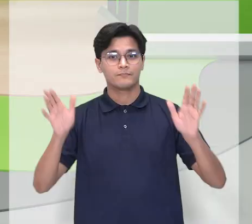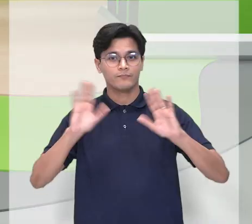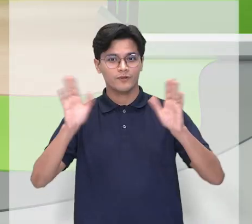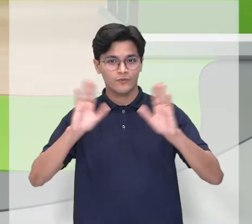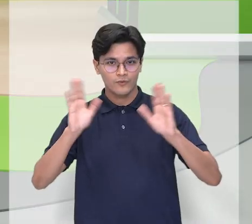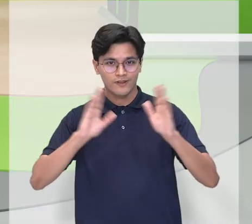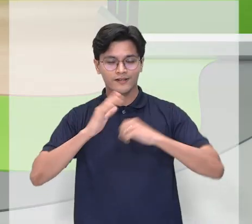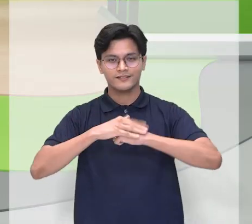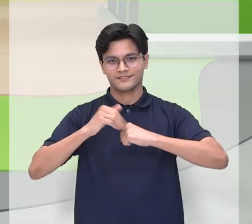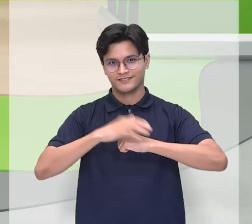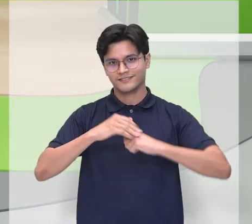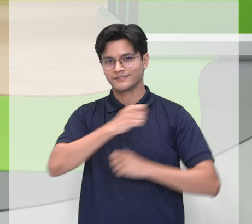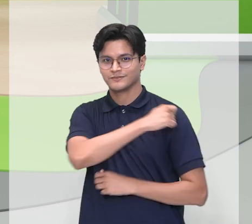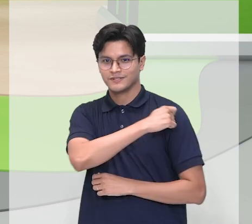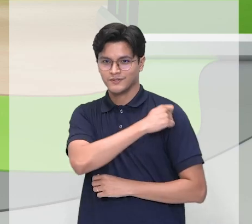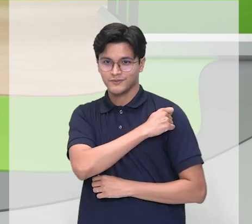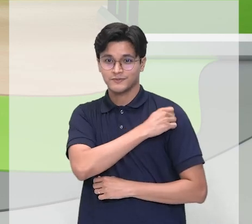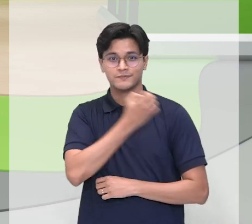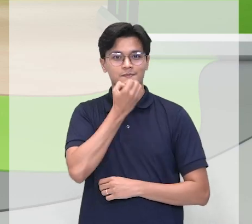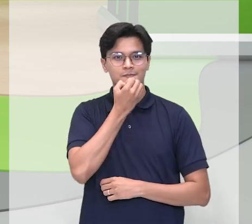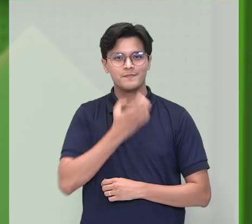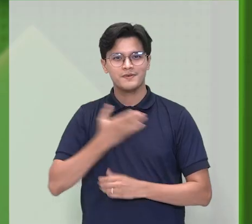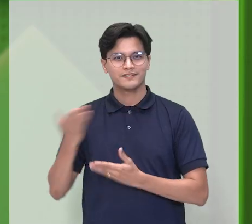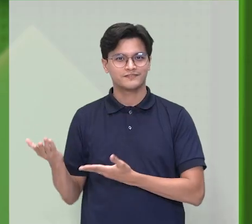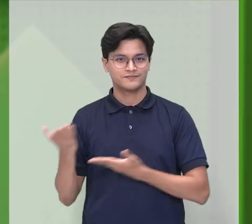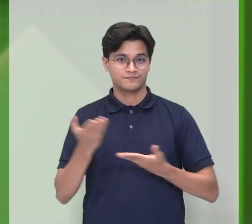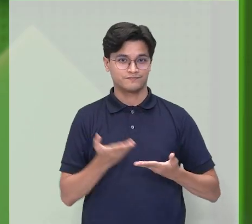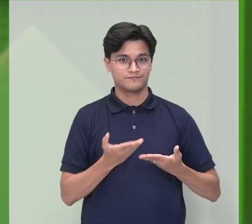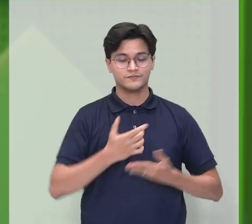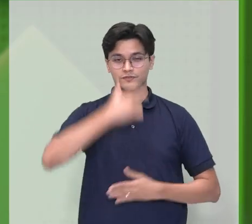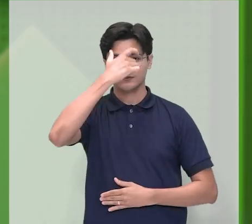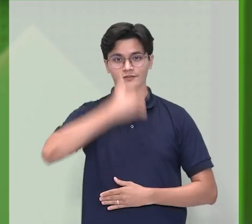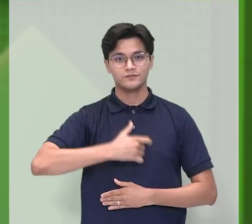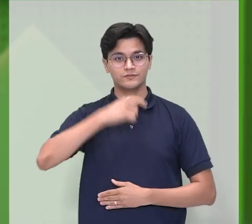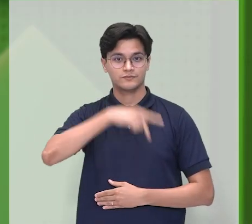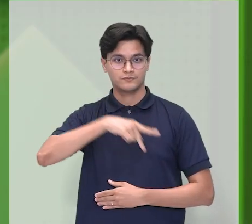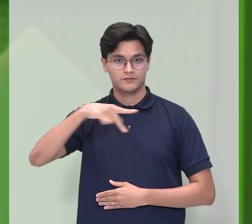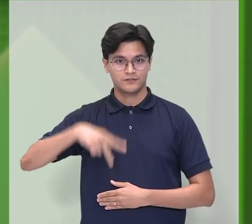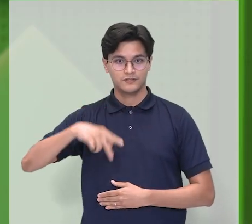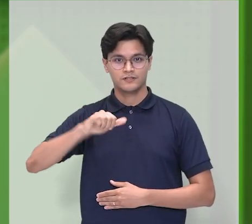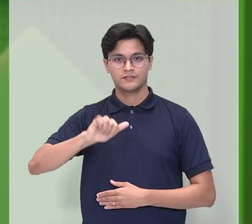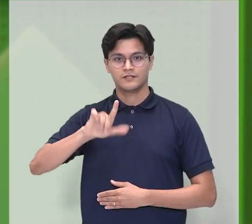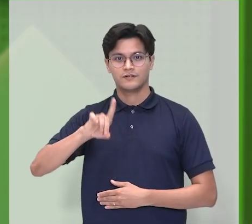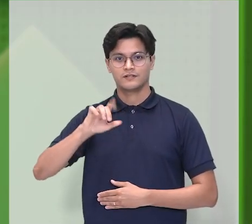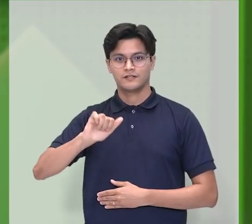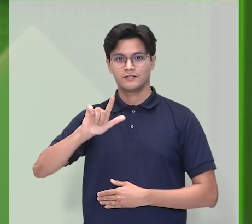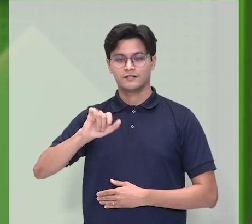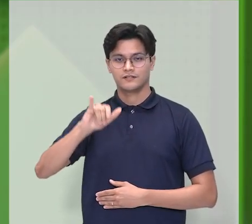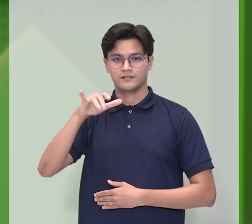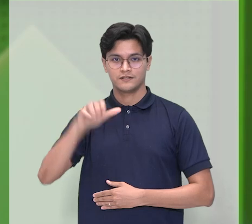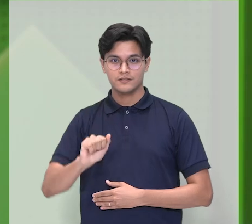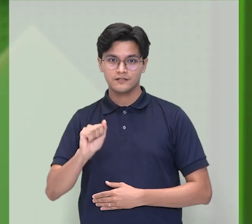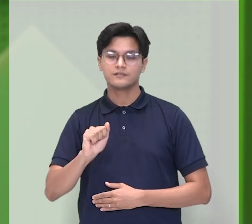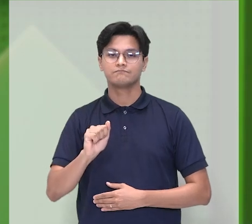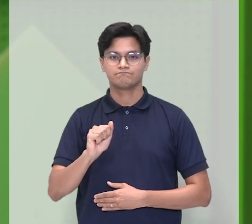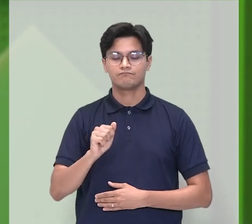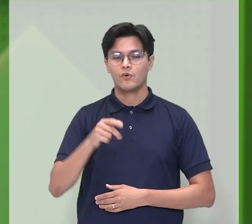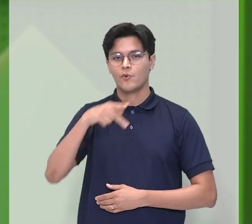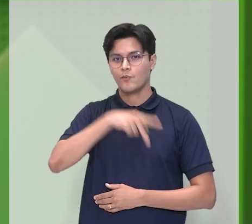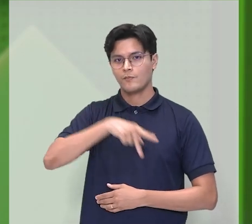Olá, queridos alunos, bem-vindos! Eu sou a professora Aldaleia Santos, sua